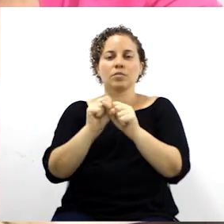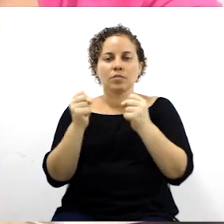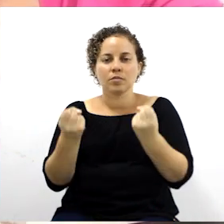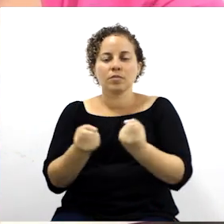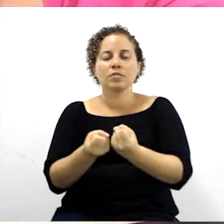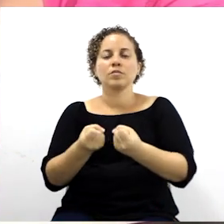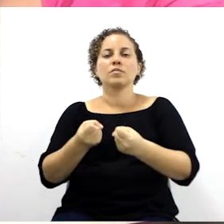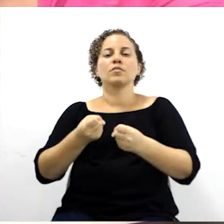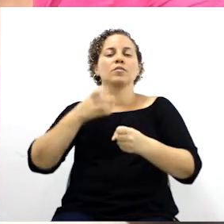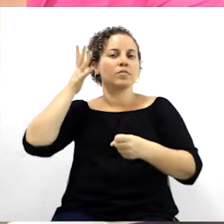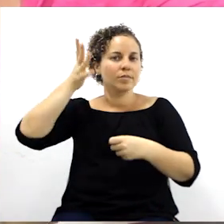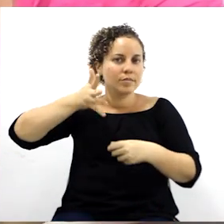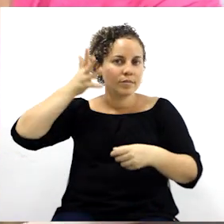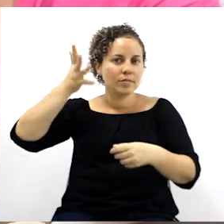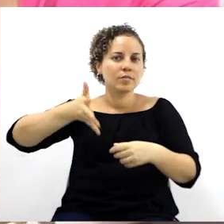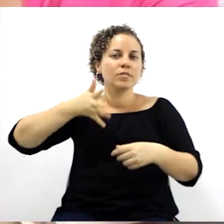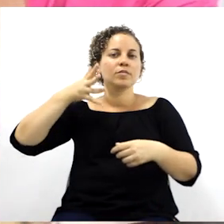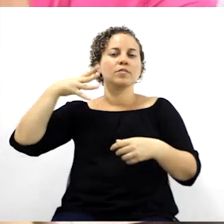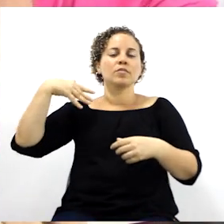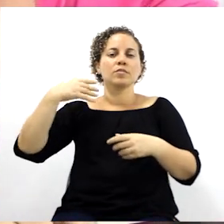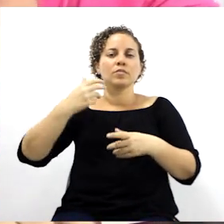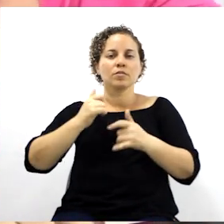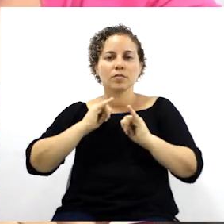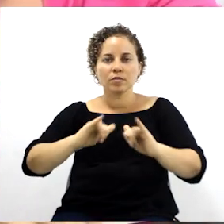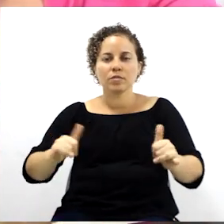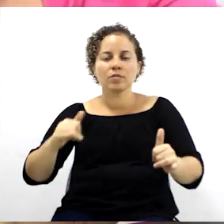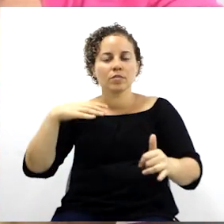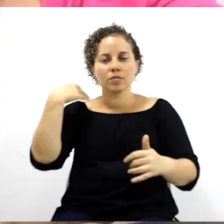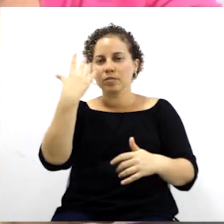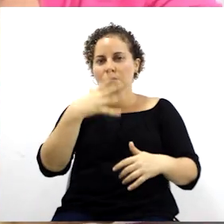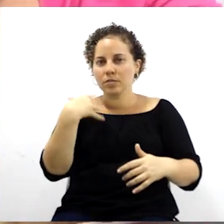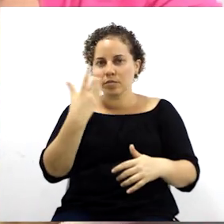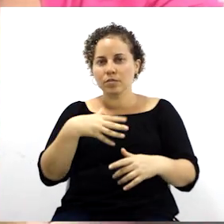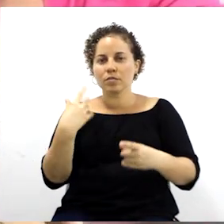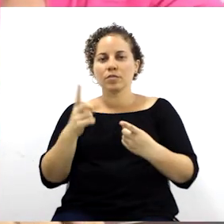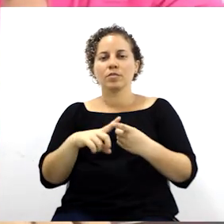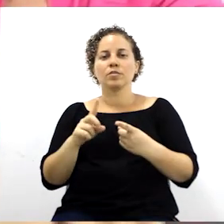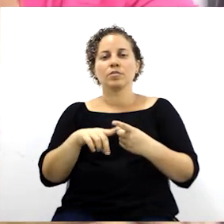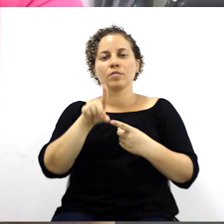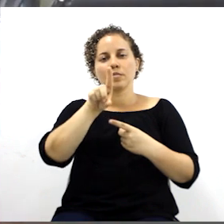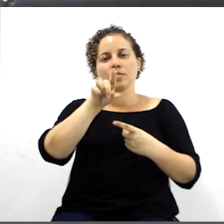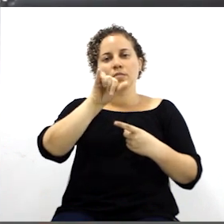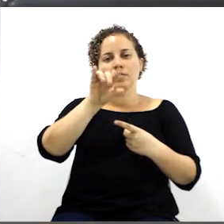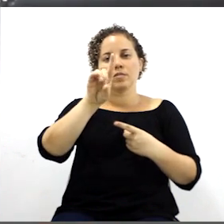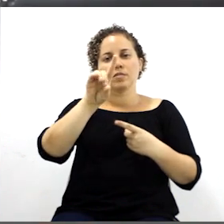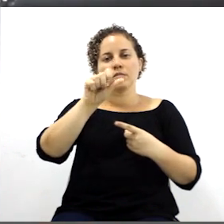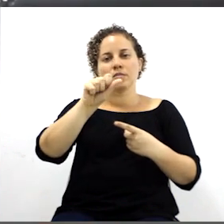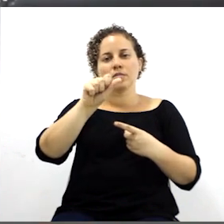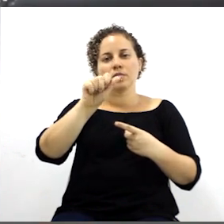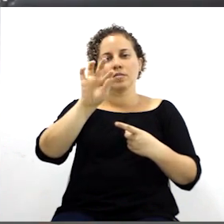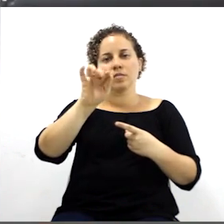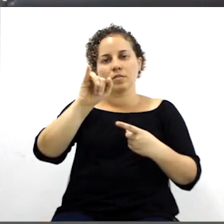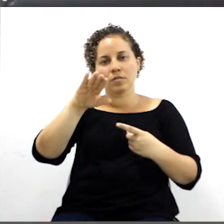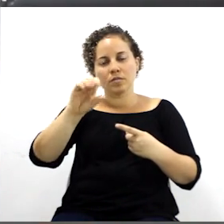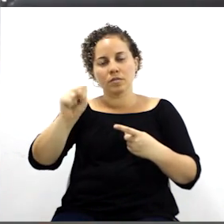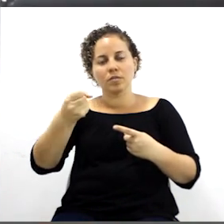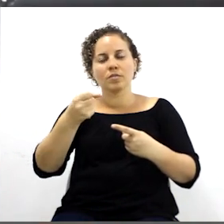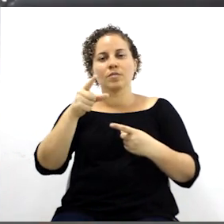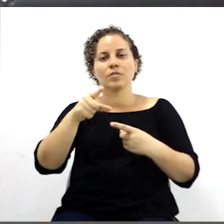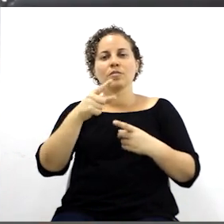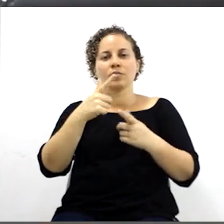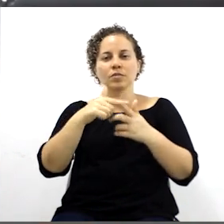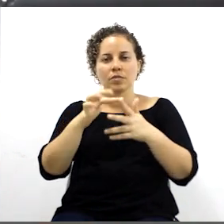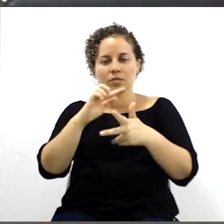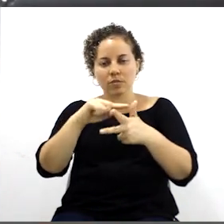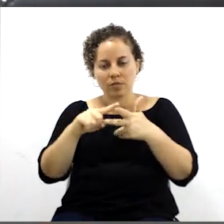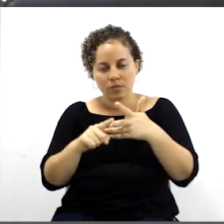escrita, concertos e eventos musicais e as feiras culturais e didáticas. Enfim, são esses elementos que a gente